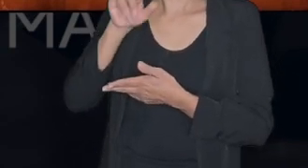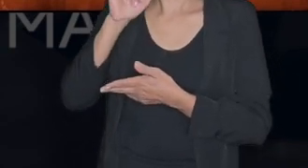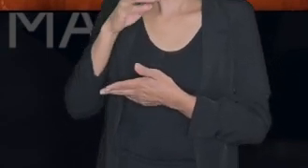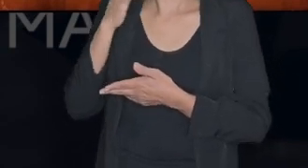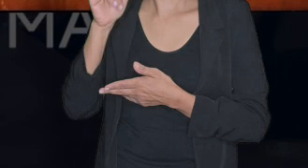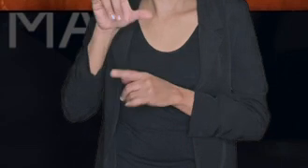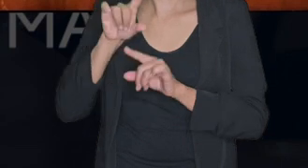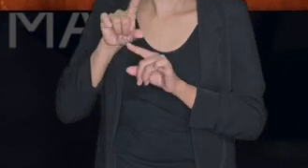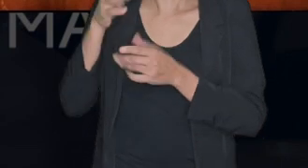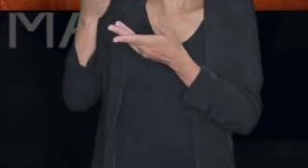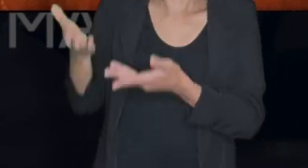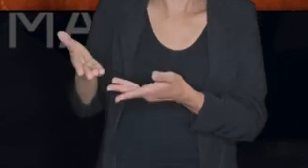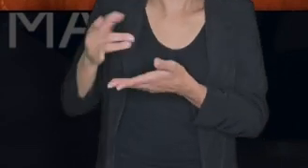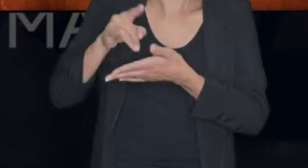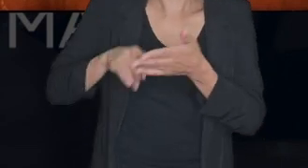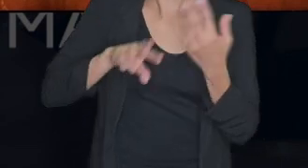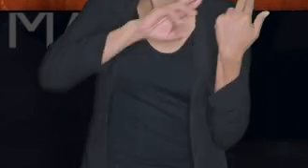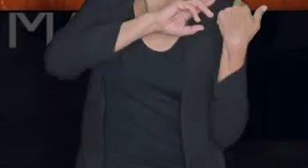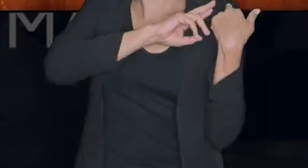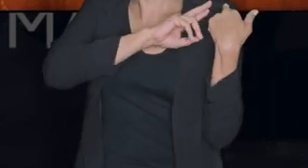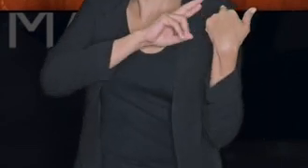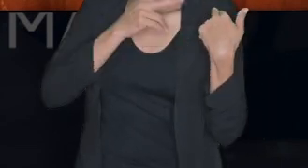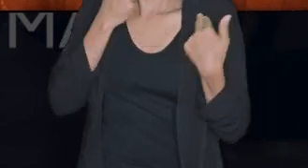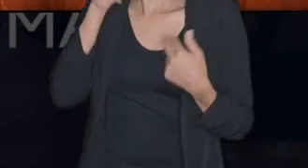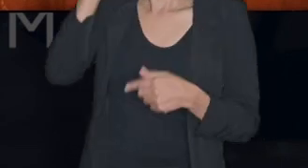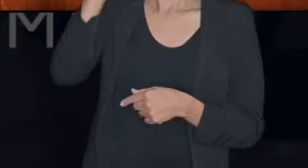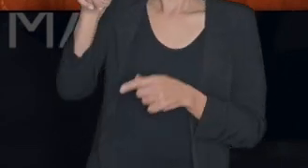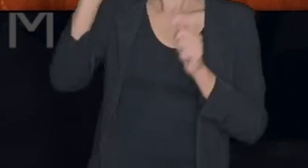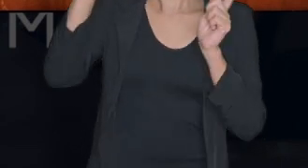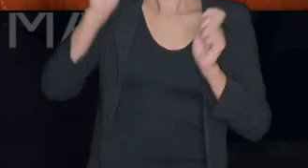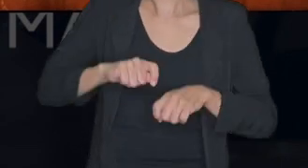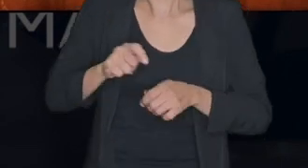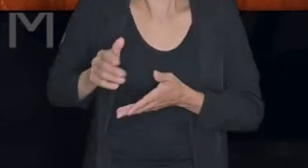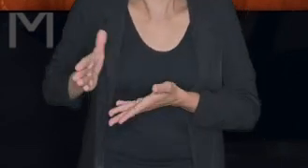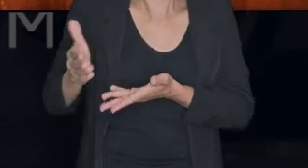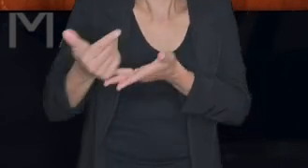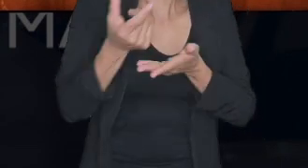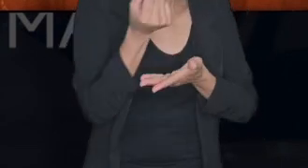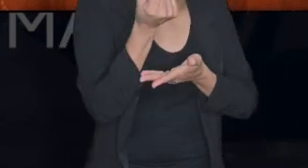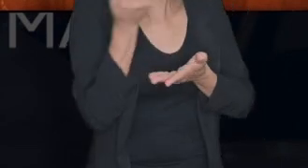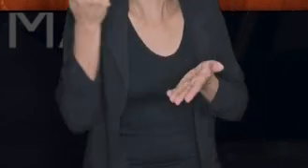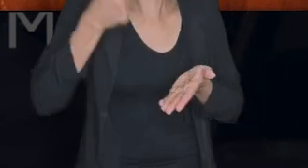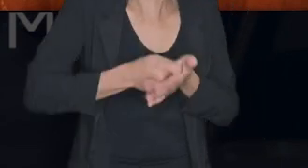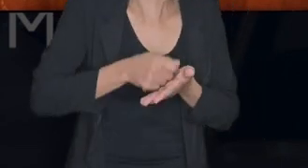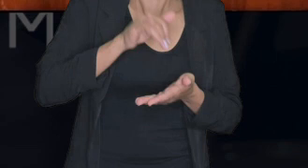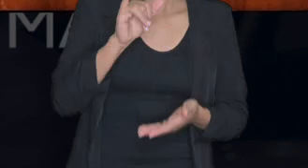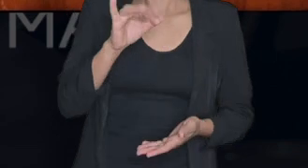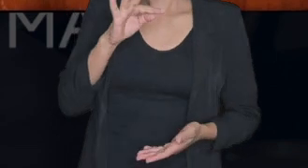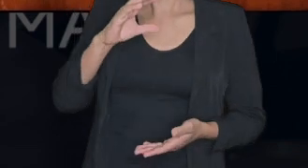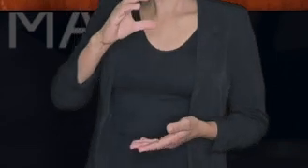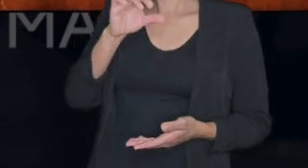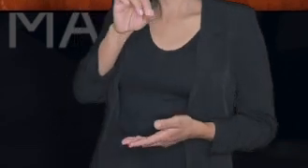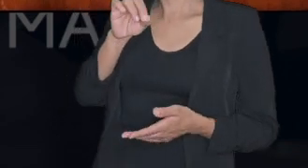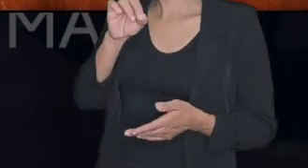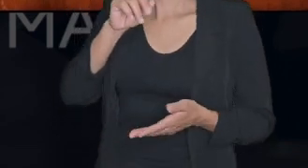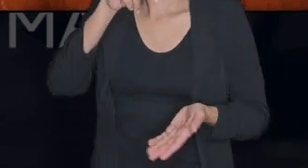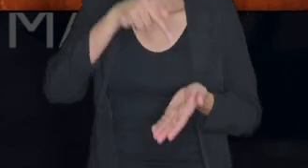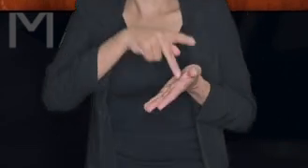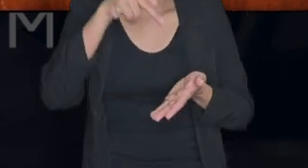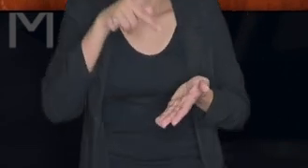vai falar que esse cara pode levantar dinheiro para pagar ITCD. Verdadeiro. Isso foi explicitado pela